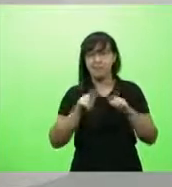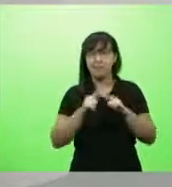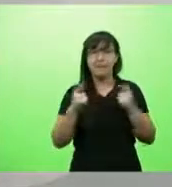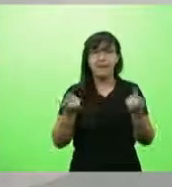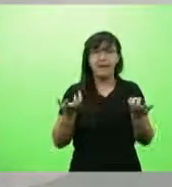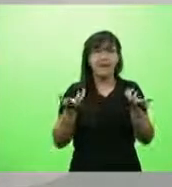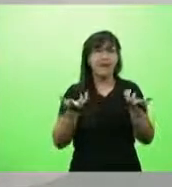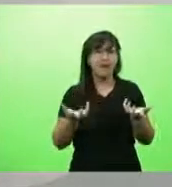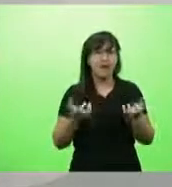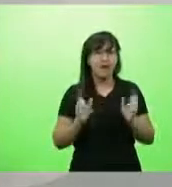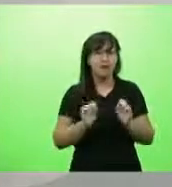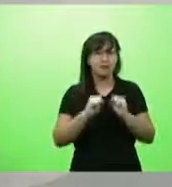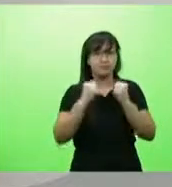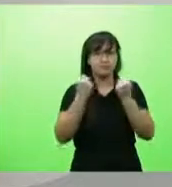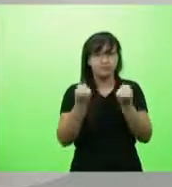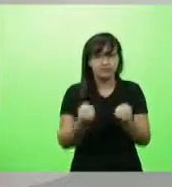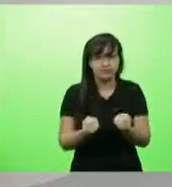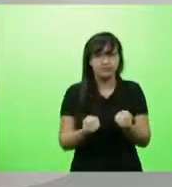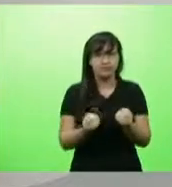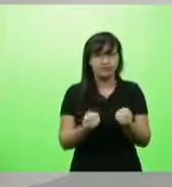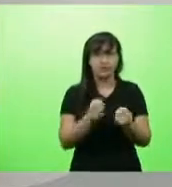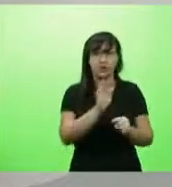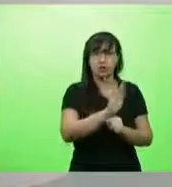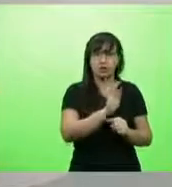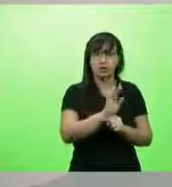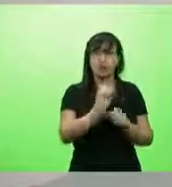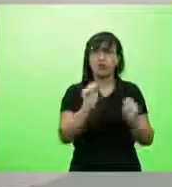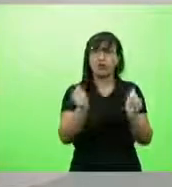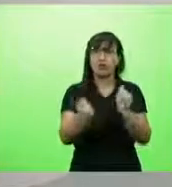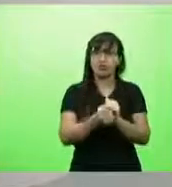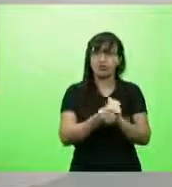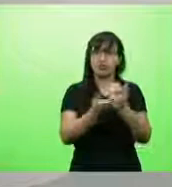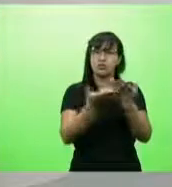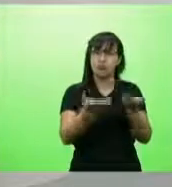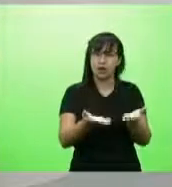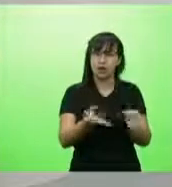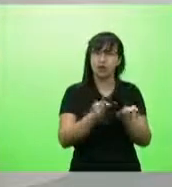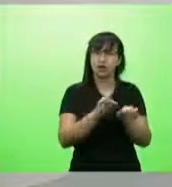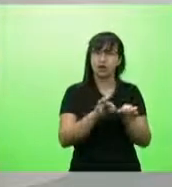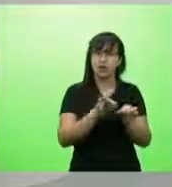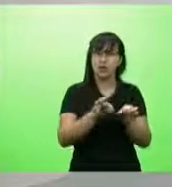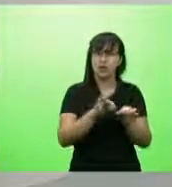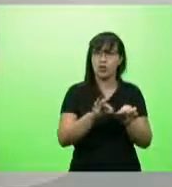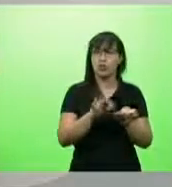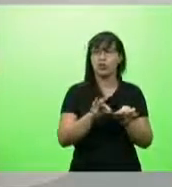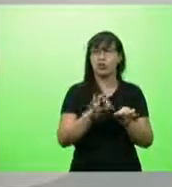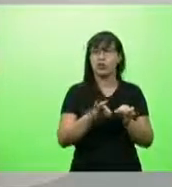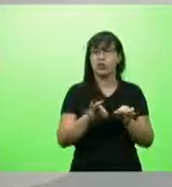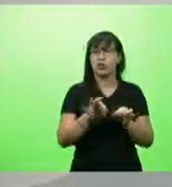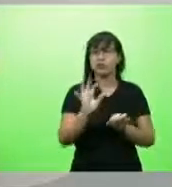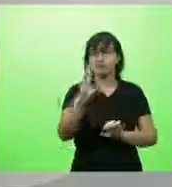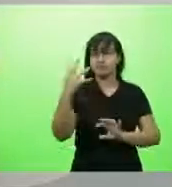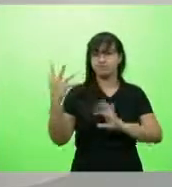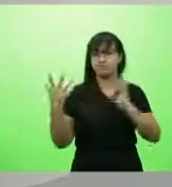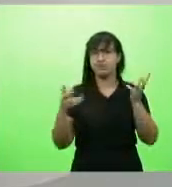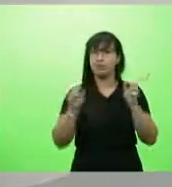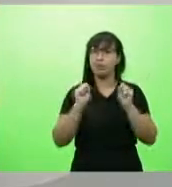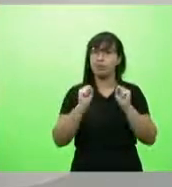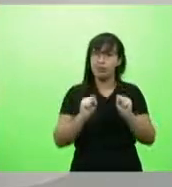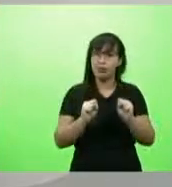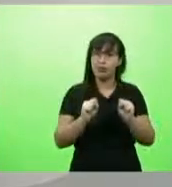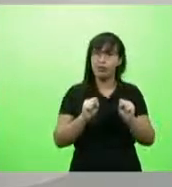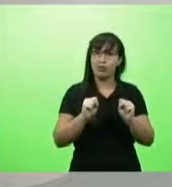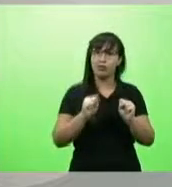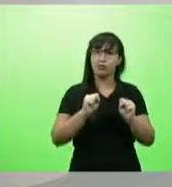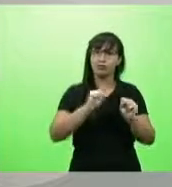a construir com os órgãos ambientais competentes uma solução para a recuperação da lagoa,